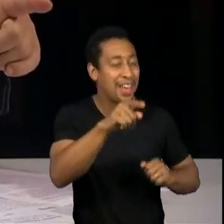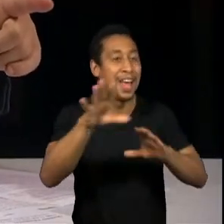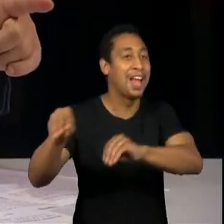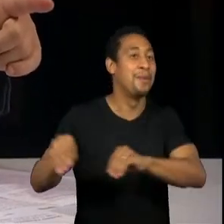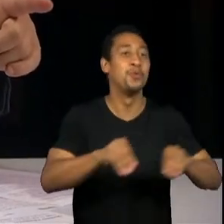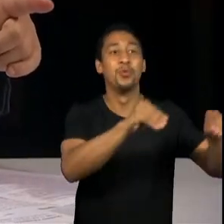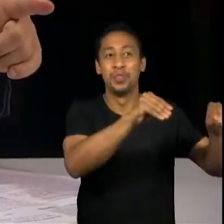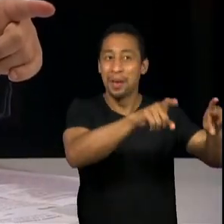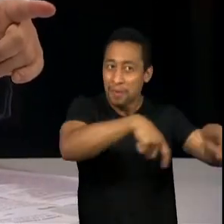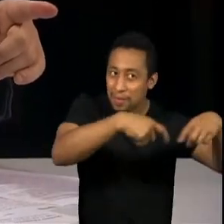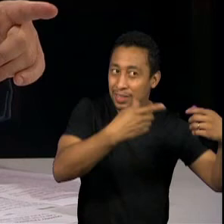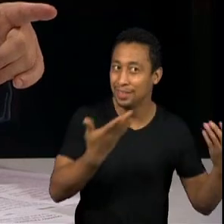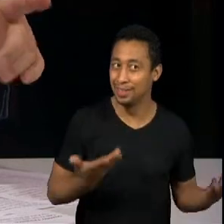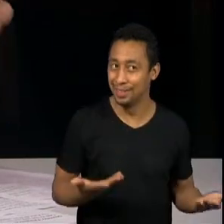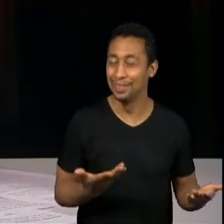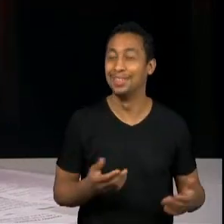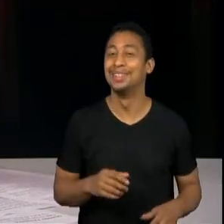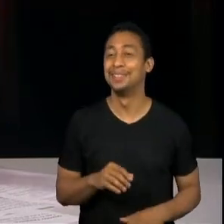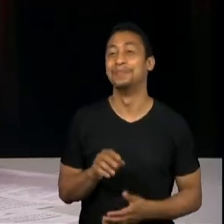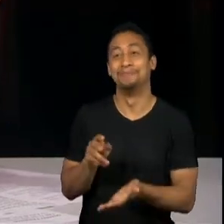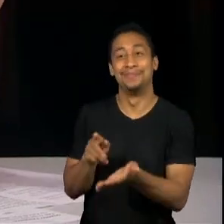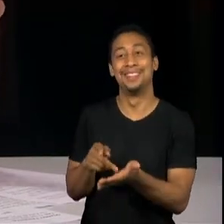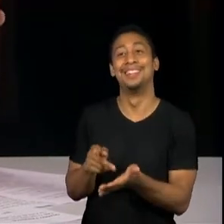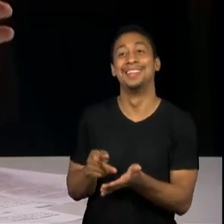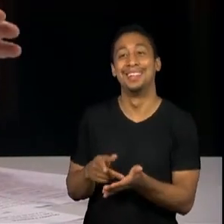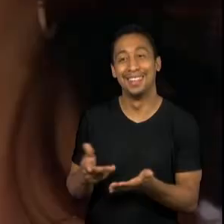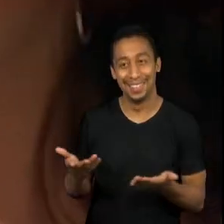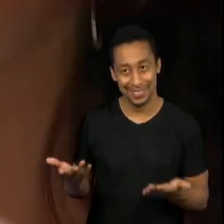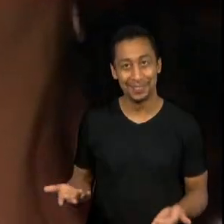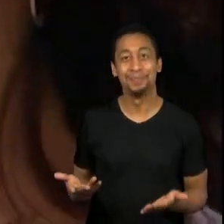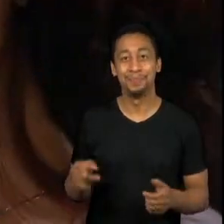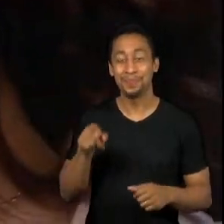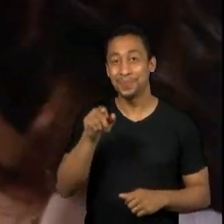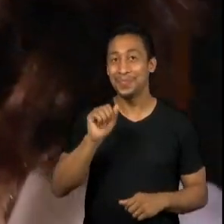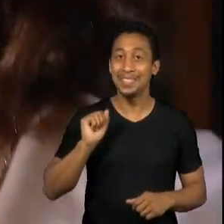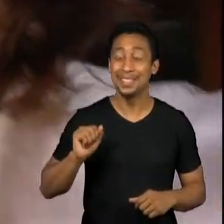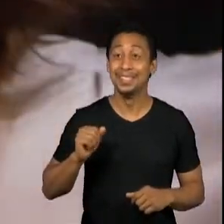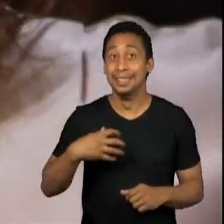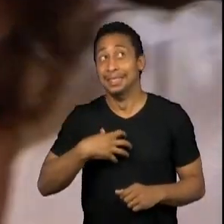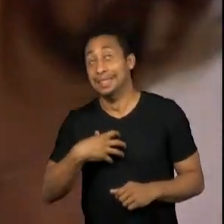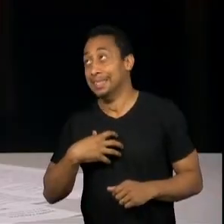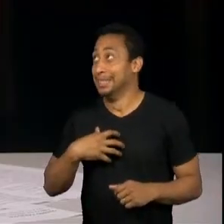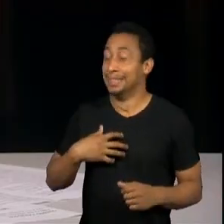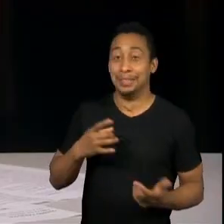tiazona de novo tá vendo na verdade faz um só tô me tornando que eu mais temido e